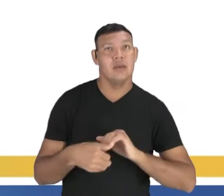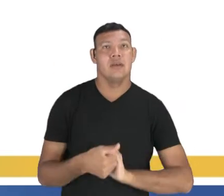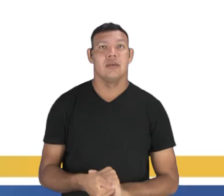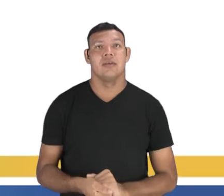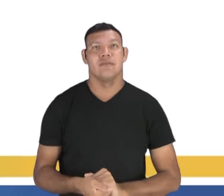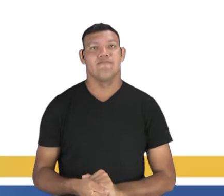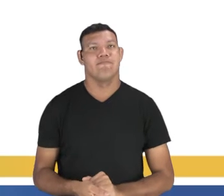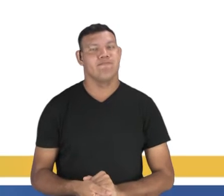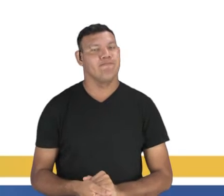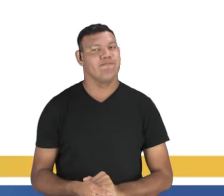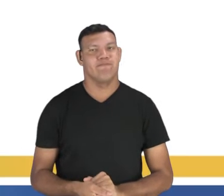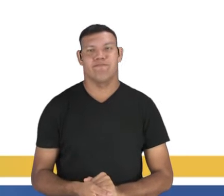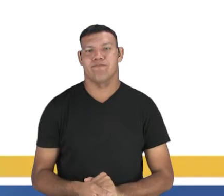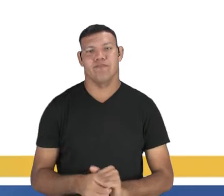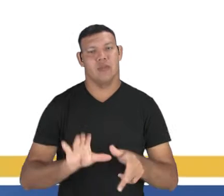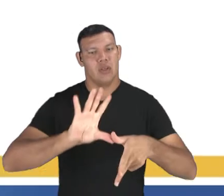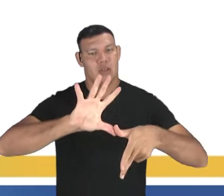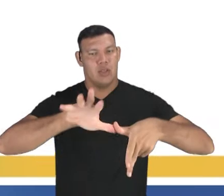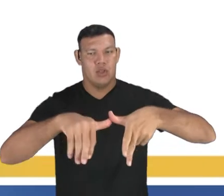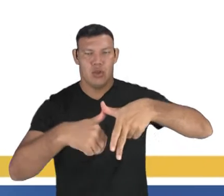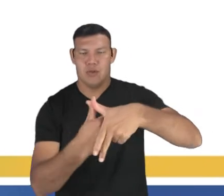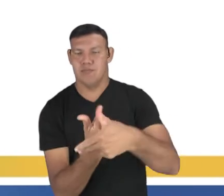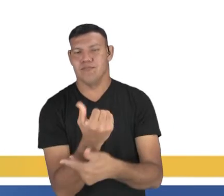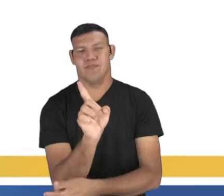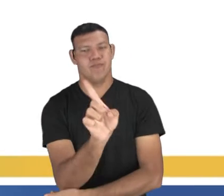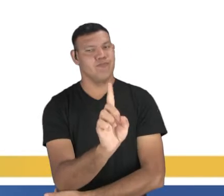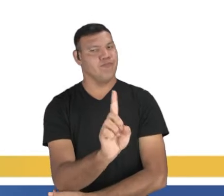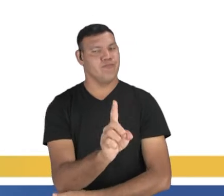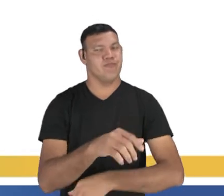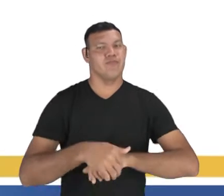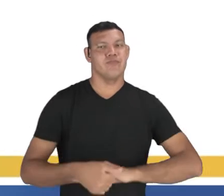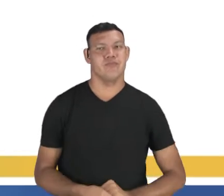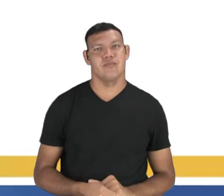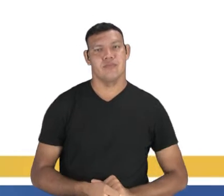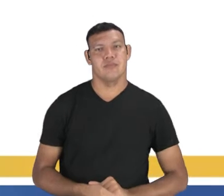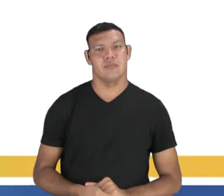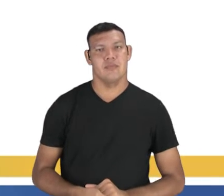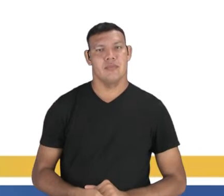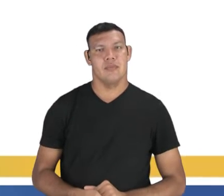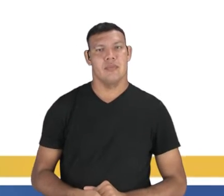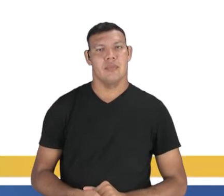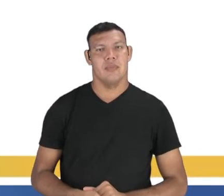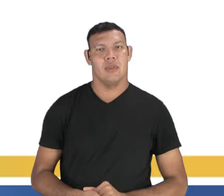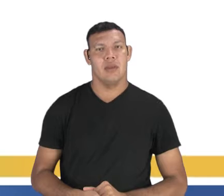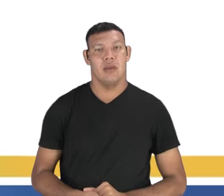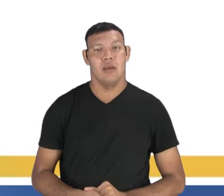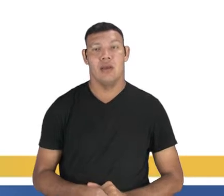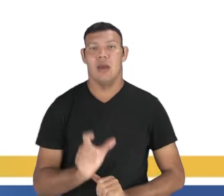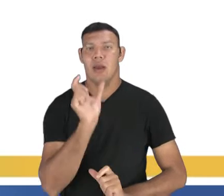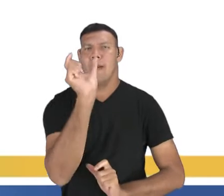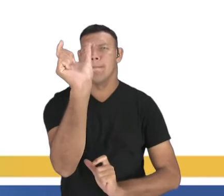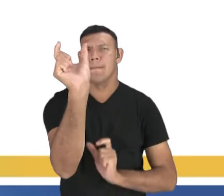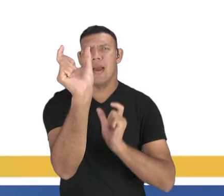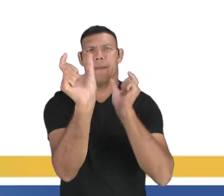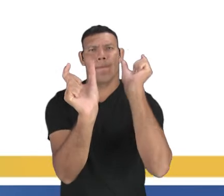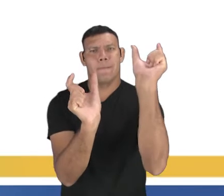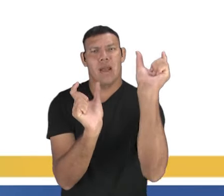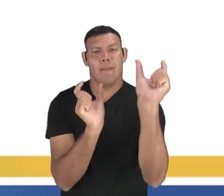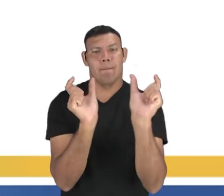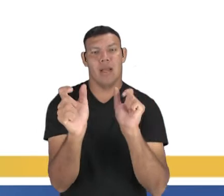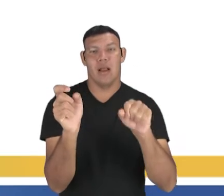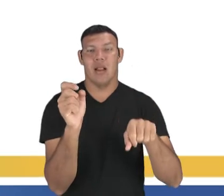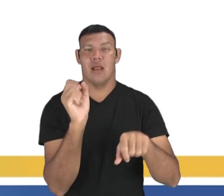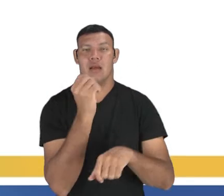se envolve em negociatas. Então, essas palavras que estão destacadas em